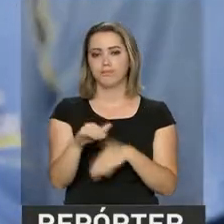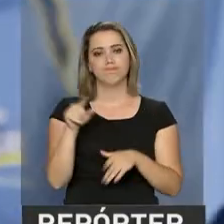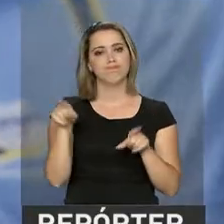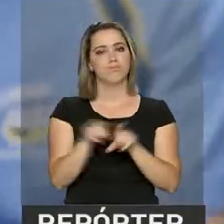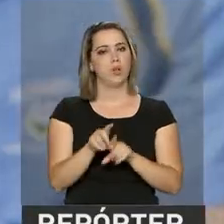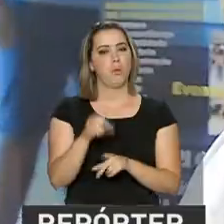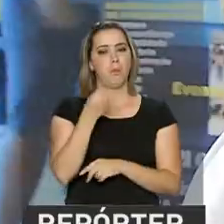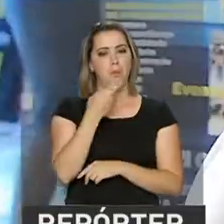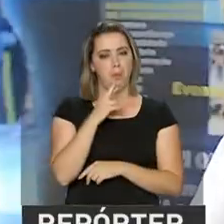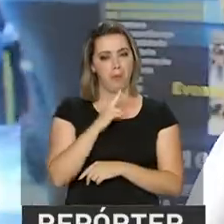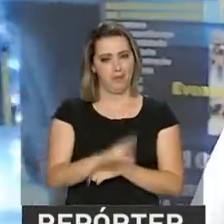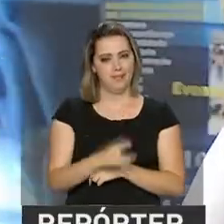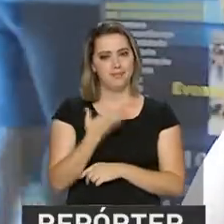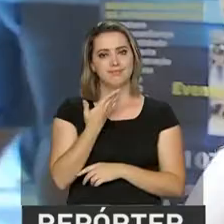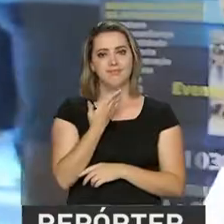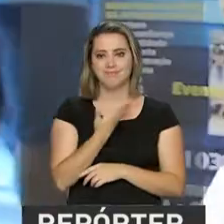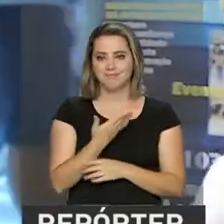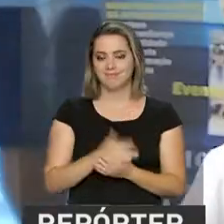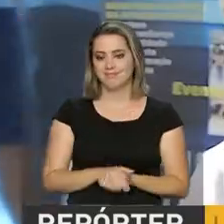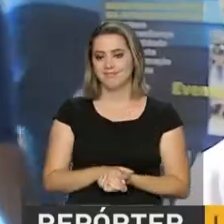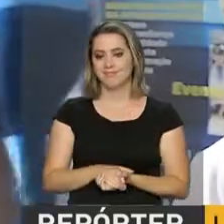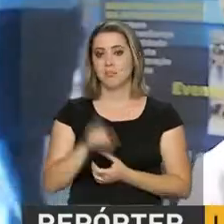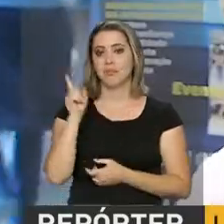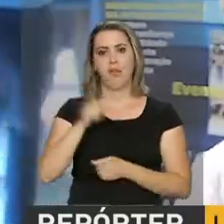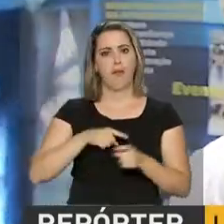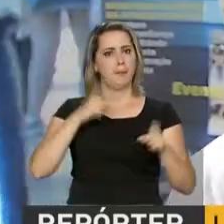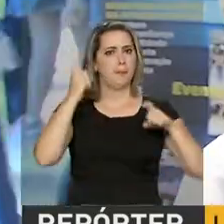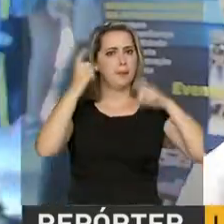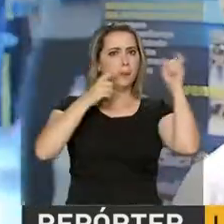bom resultado. É um pouco preocupante saber que